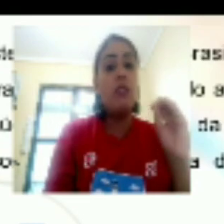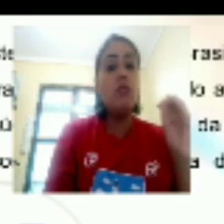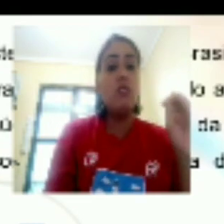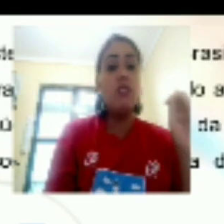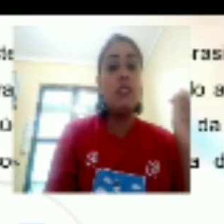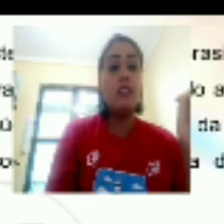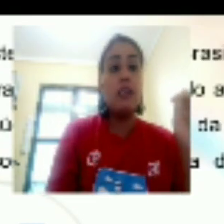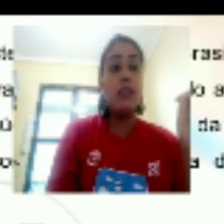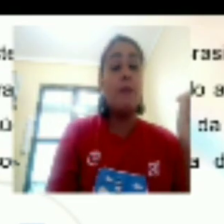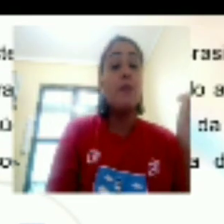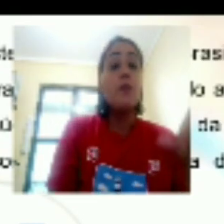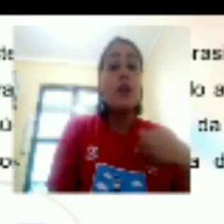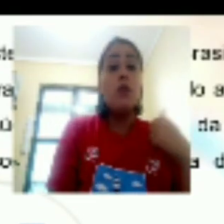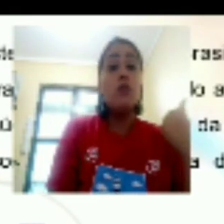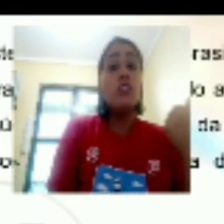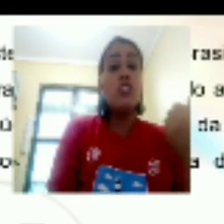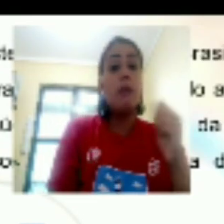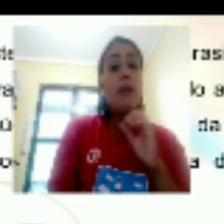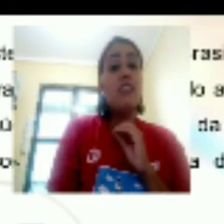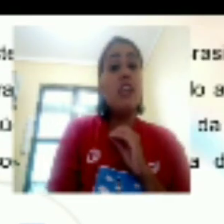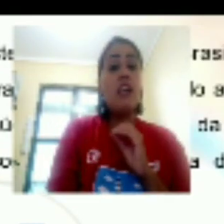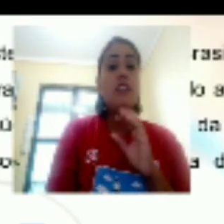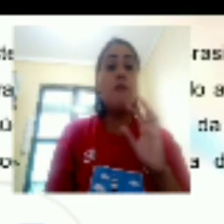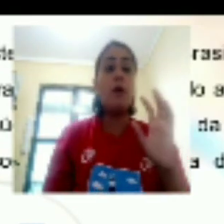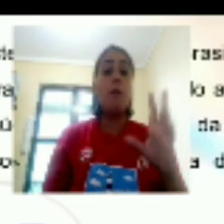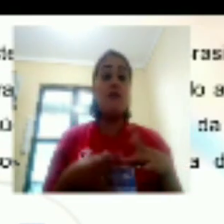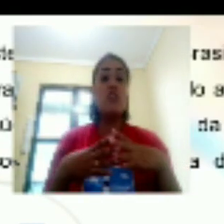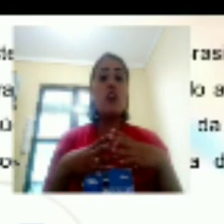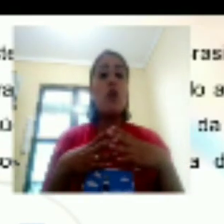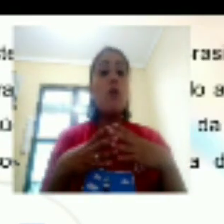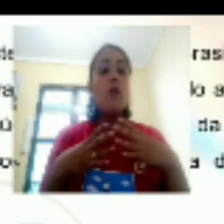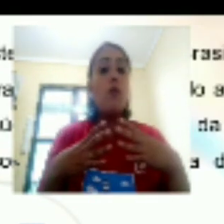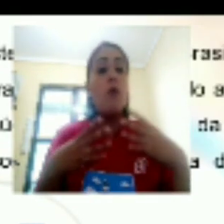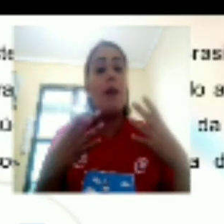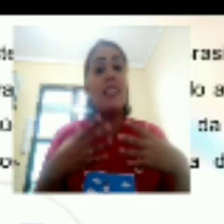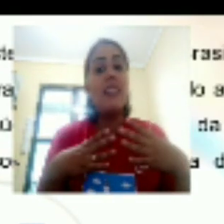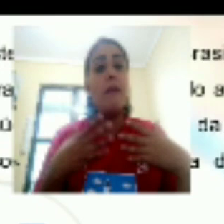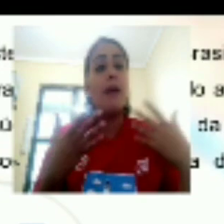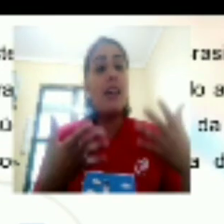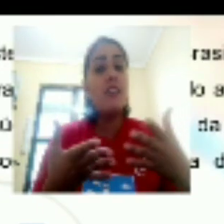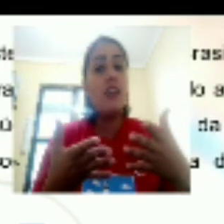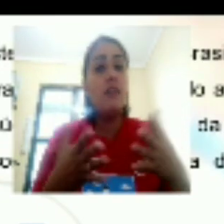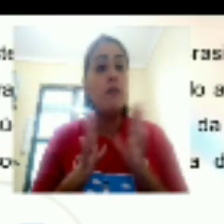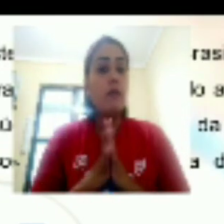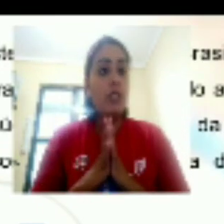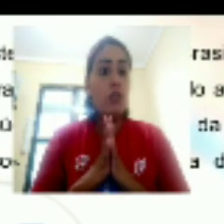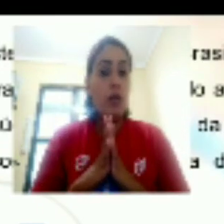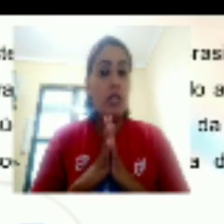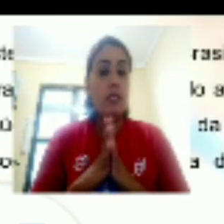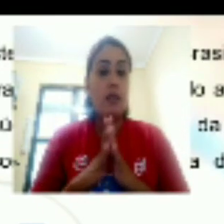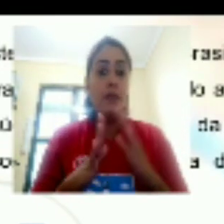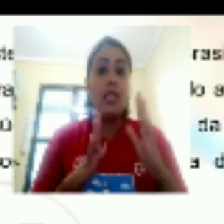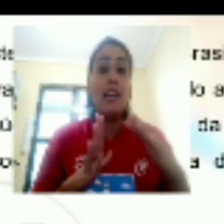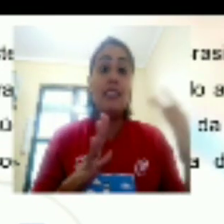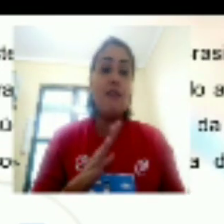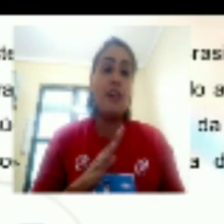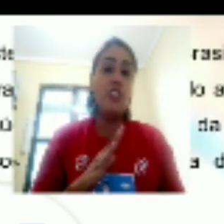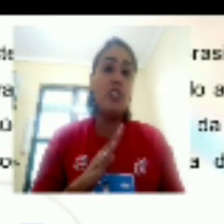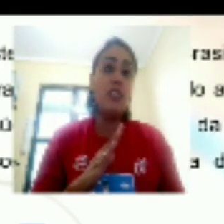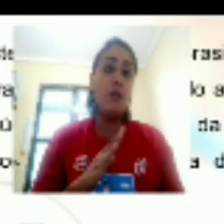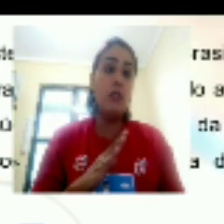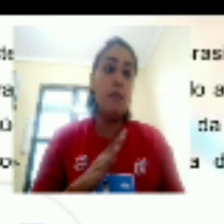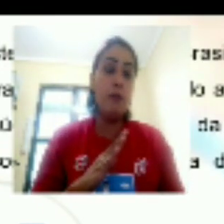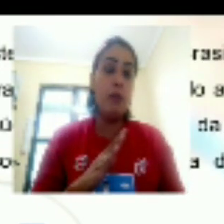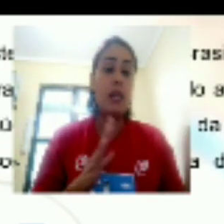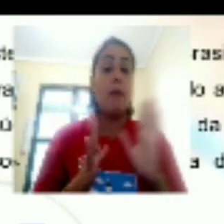o final dos anos 60, o sistema brasileiro ele se preocupava só com o combate em massa de doença através